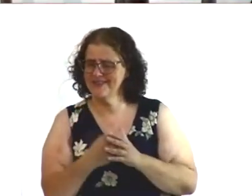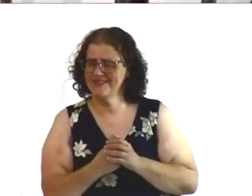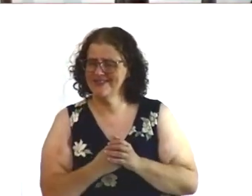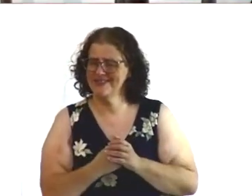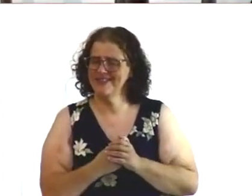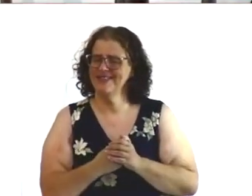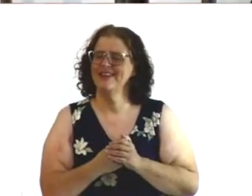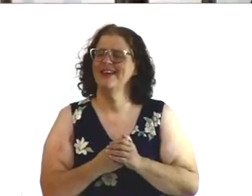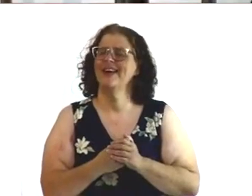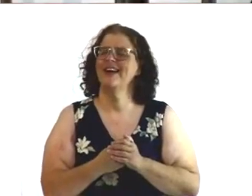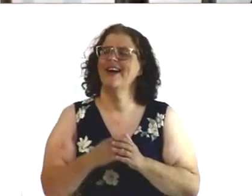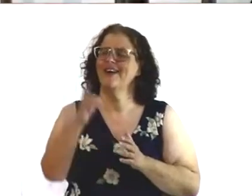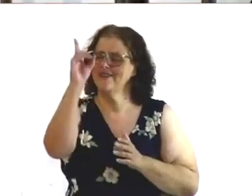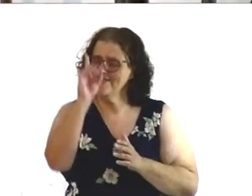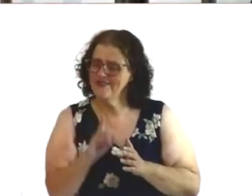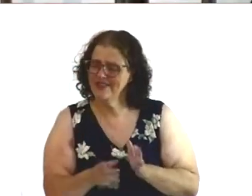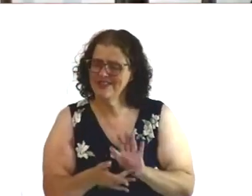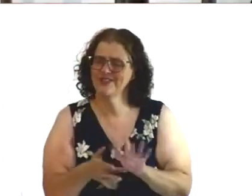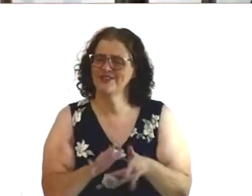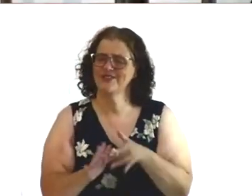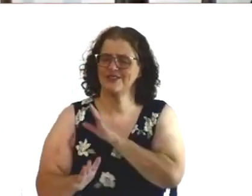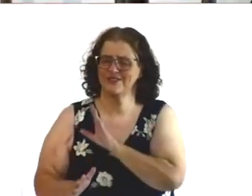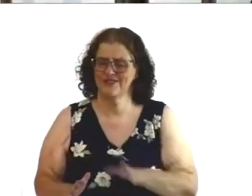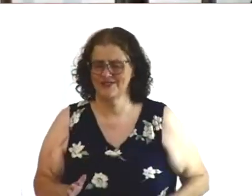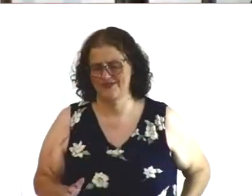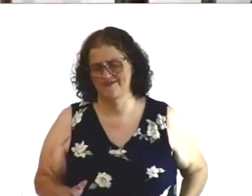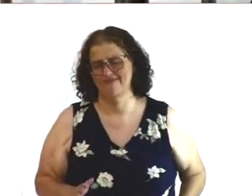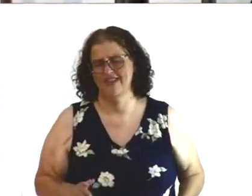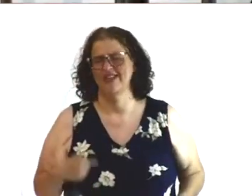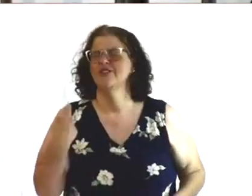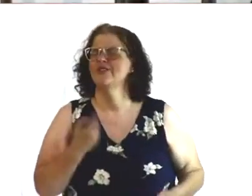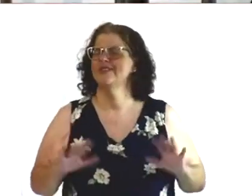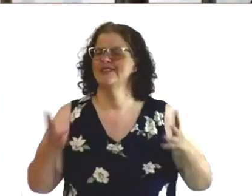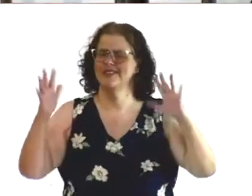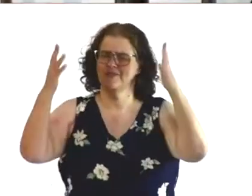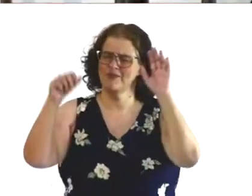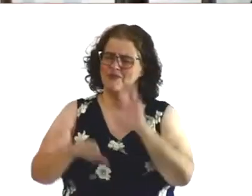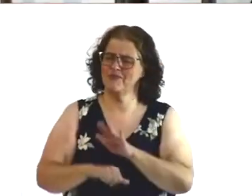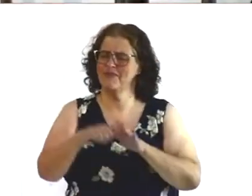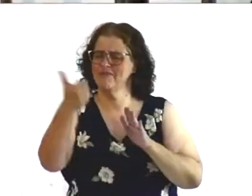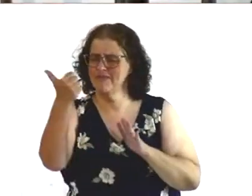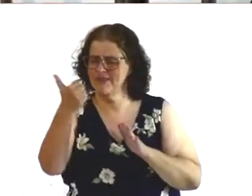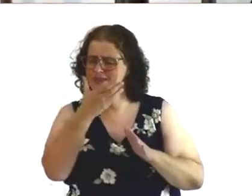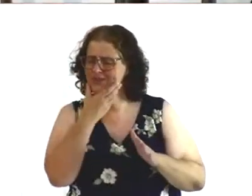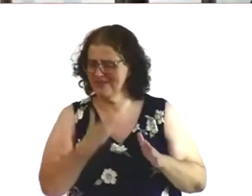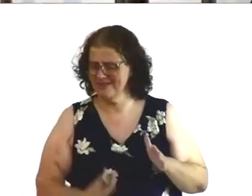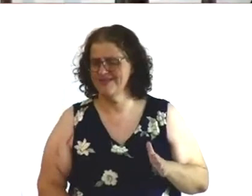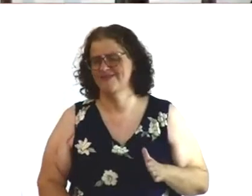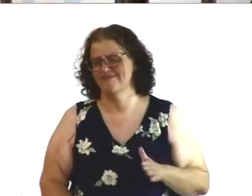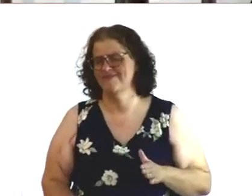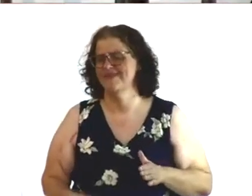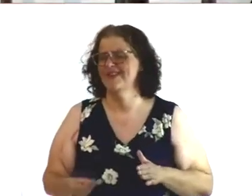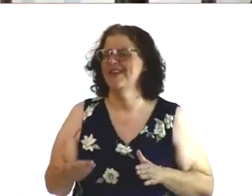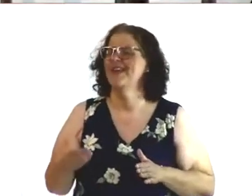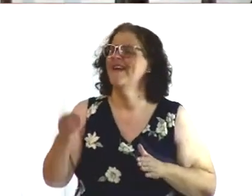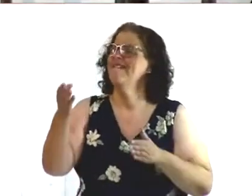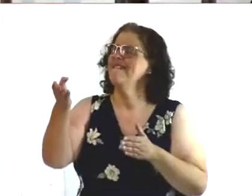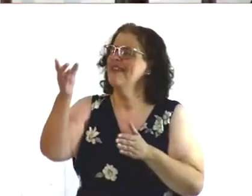nós apenas celebramos aquele, o primeiro Natal. Nós celebramos a vinda para